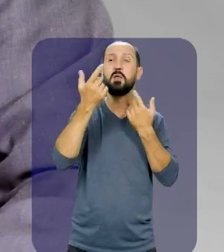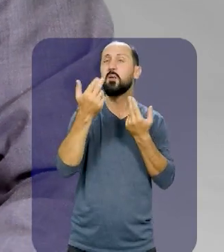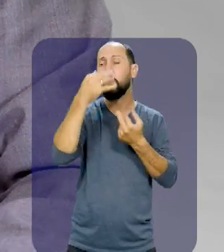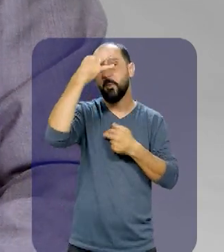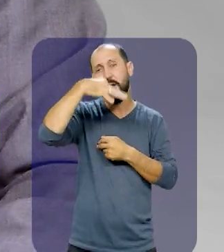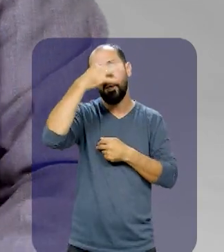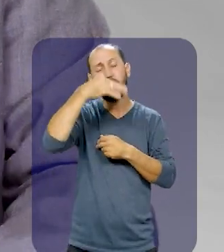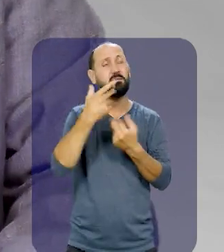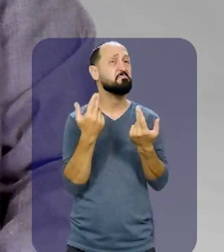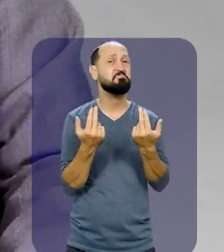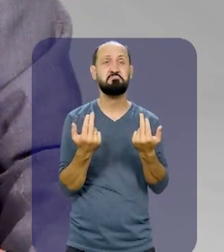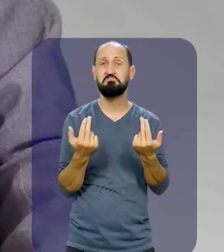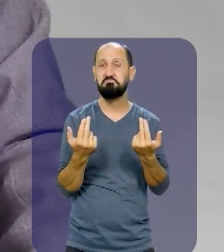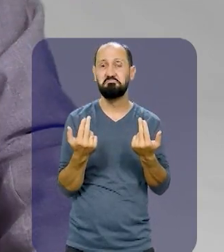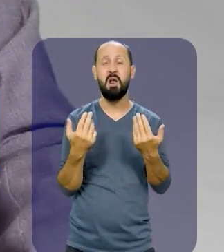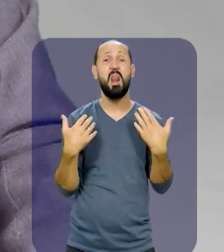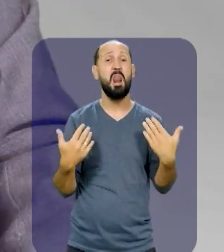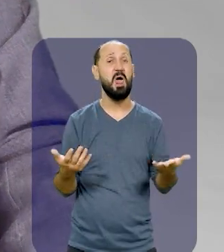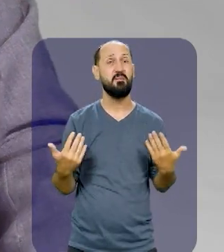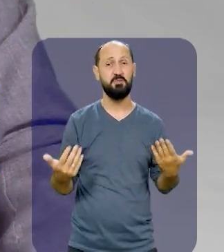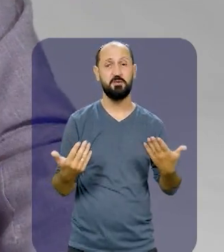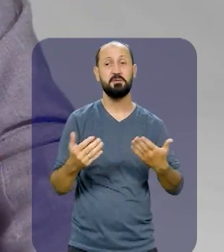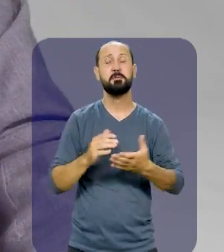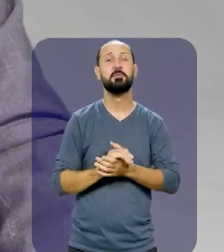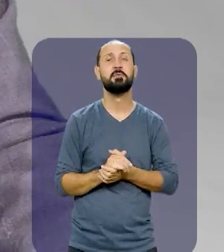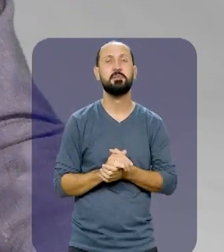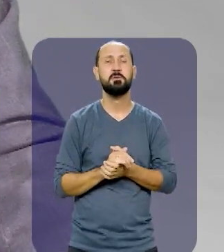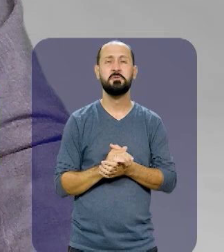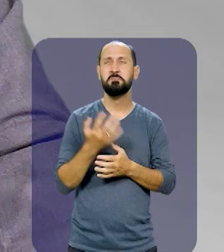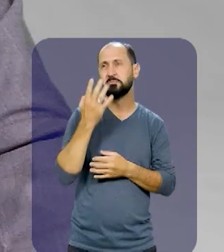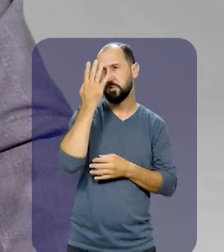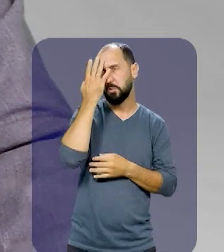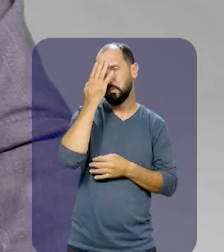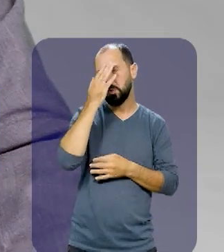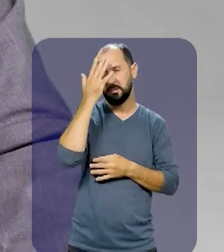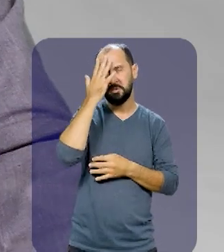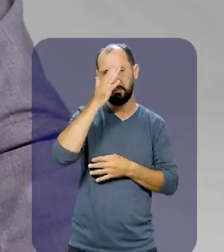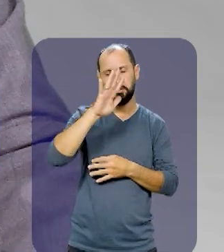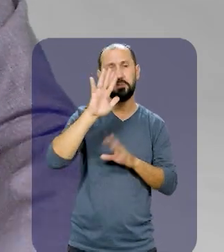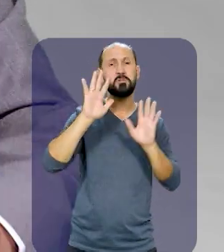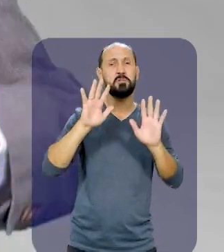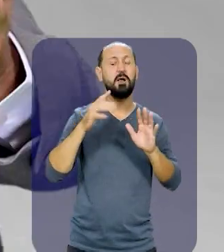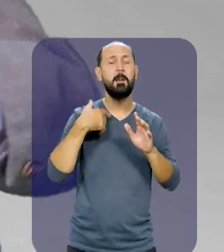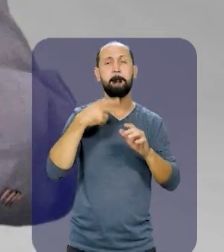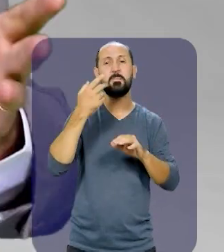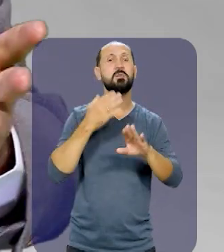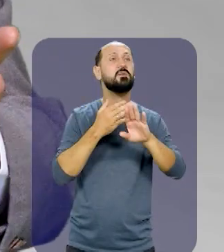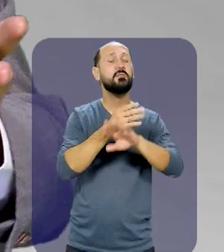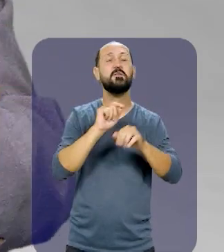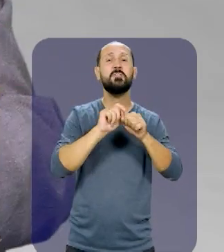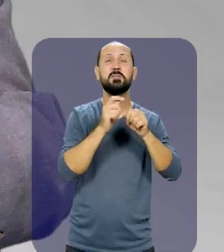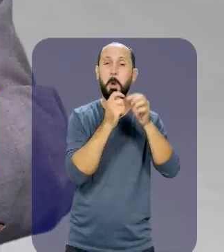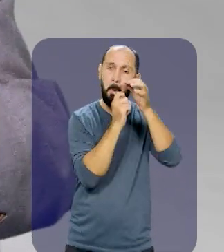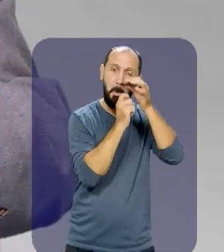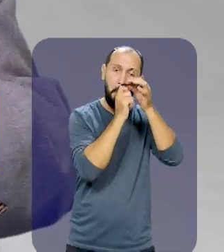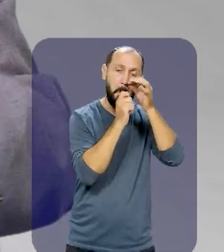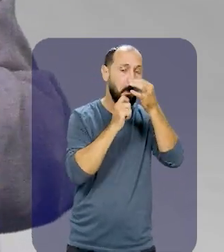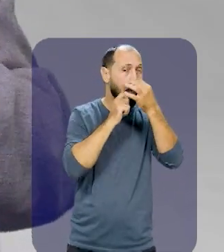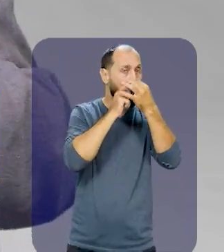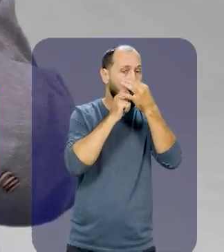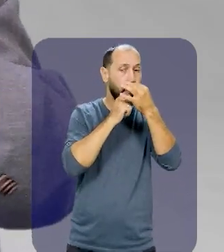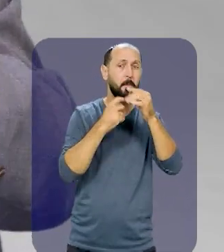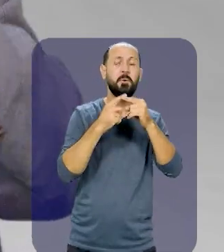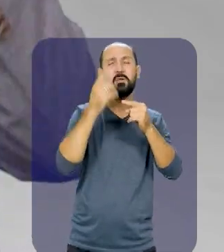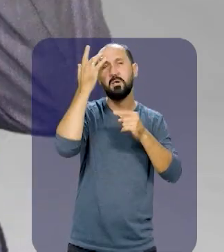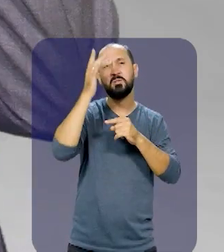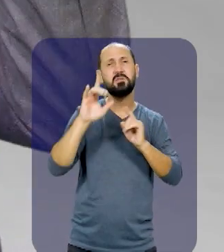resfriado, igual a uma gripe leve. 4, 5 dias, as pessoas já nem fazem mais o teste, porque ele